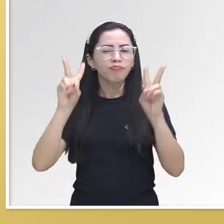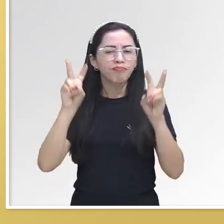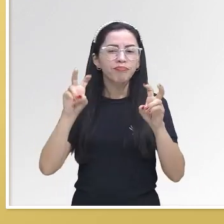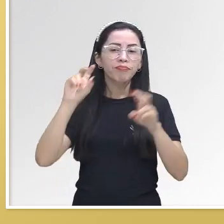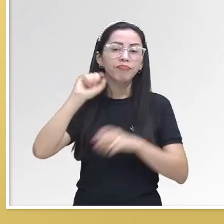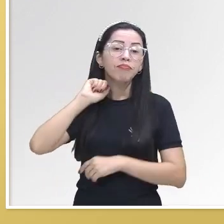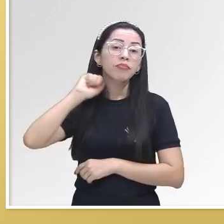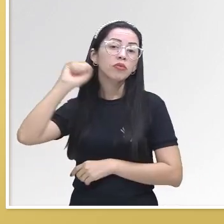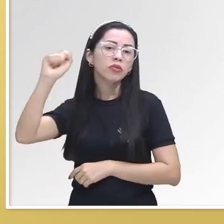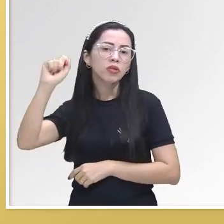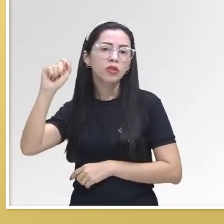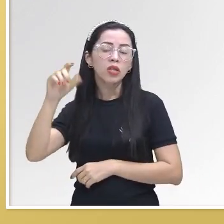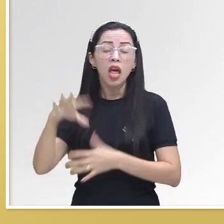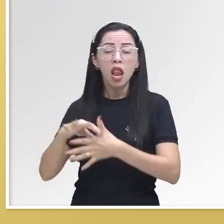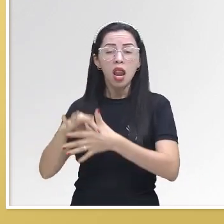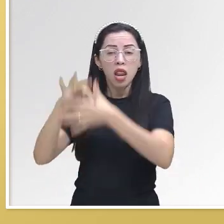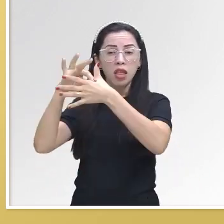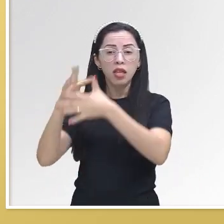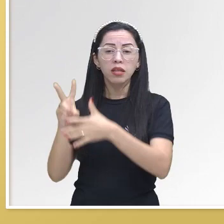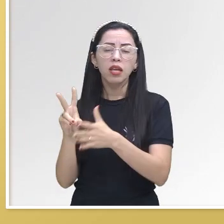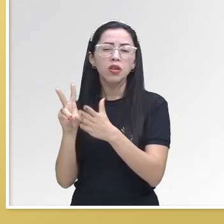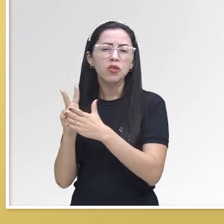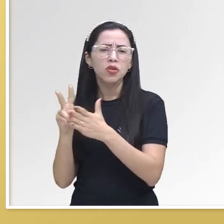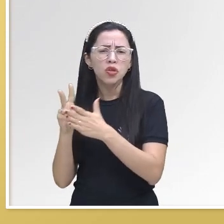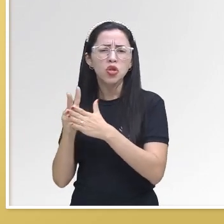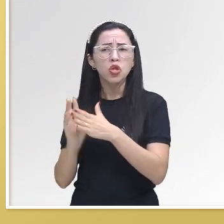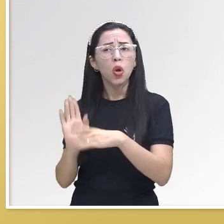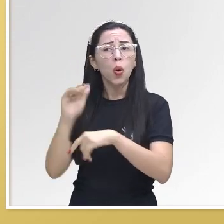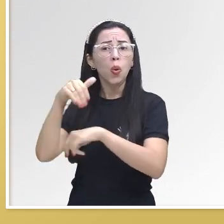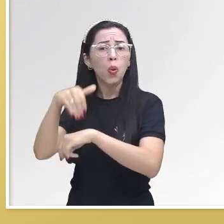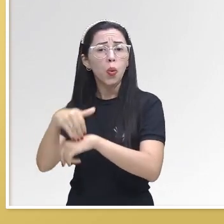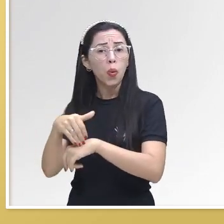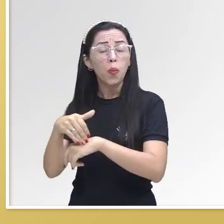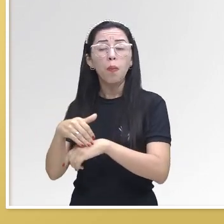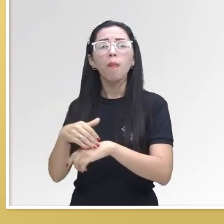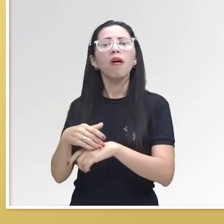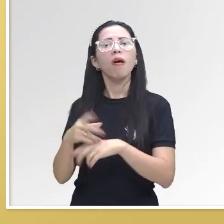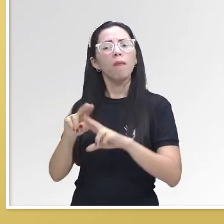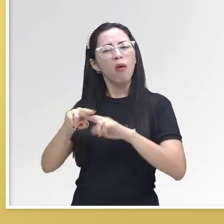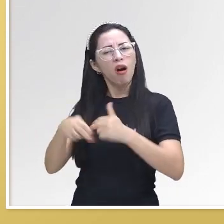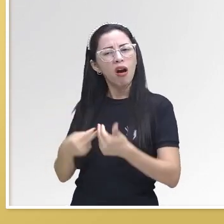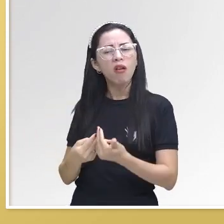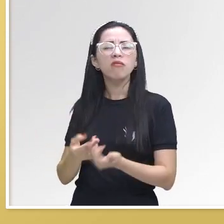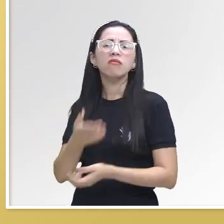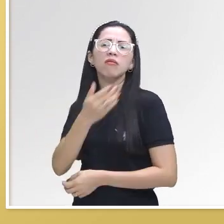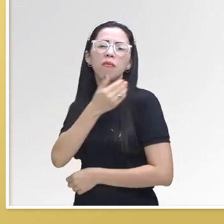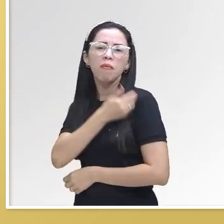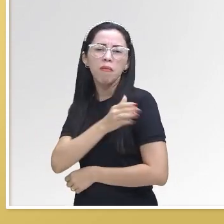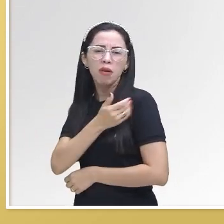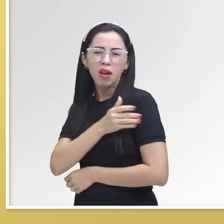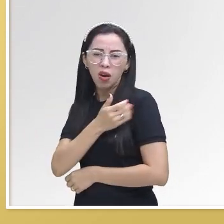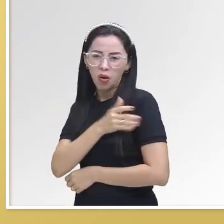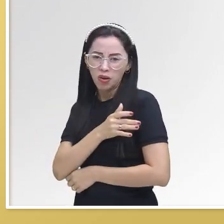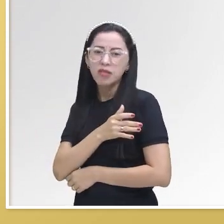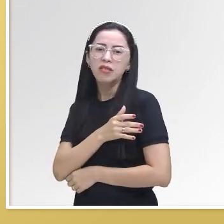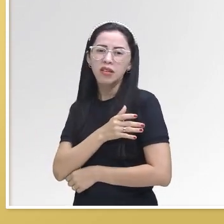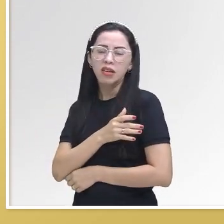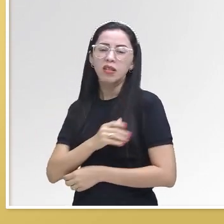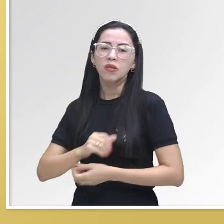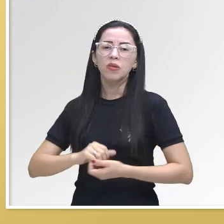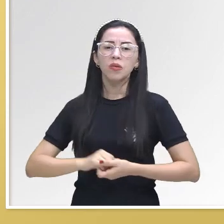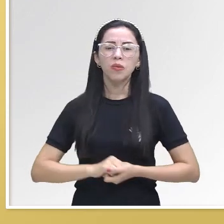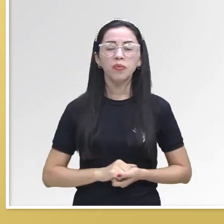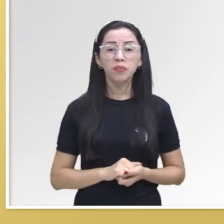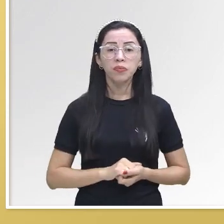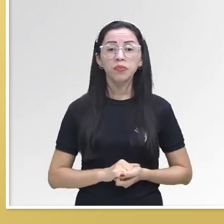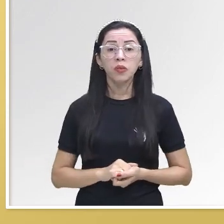culpam o preconceito pelo grande aumento de números de suicídios entre os seus semelhantes.